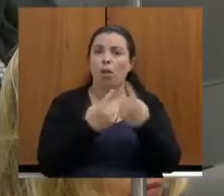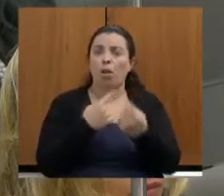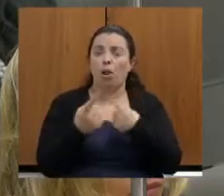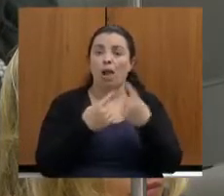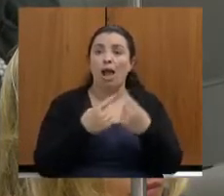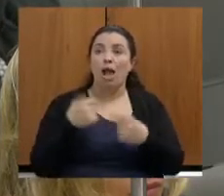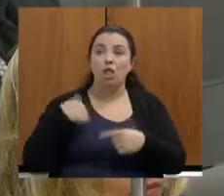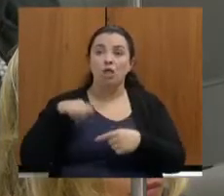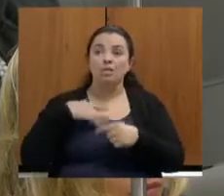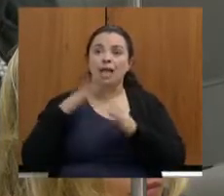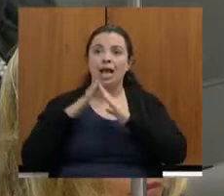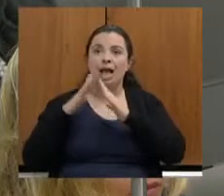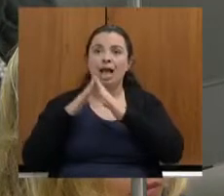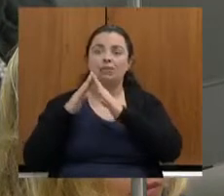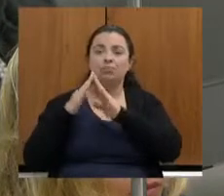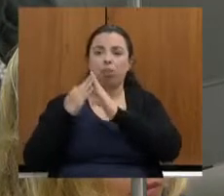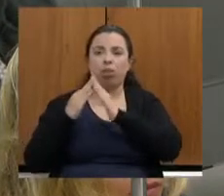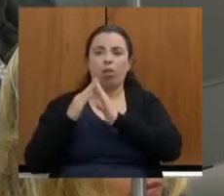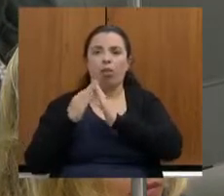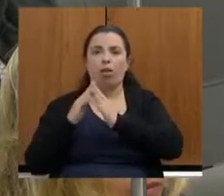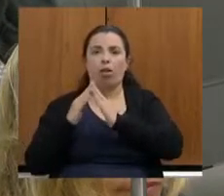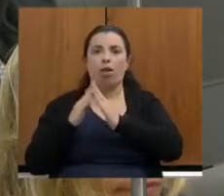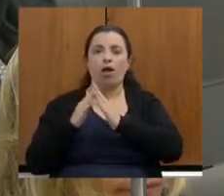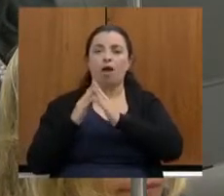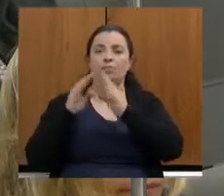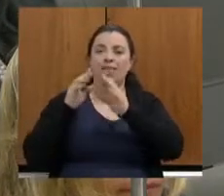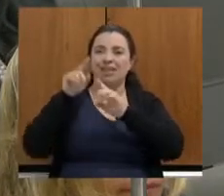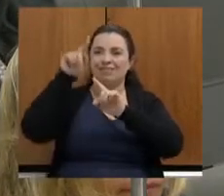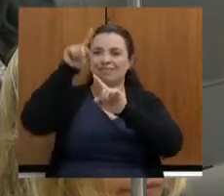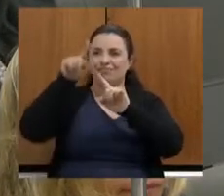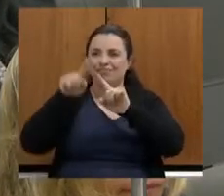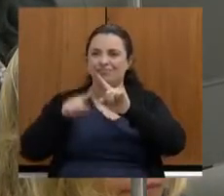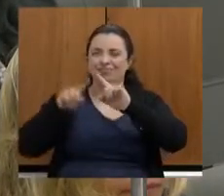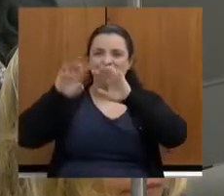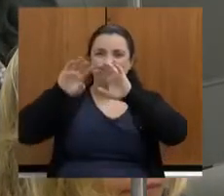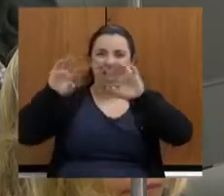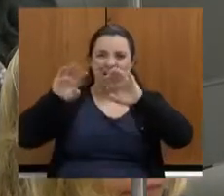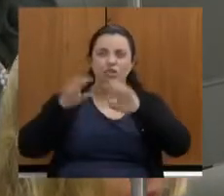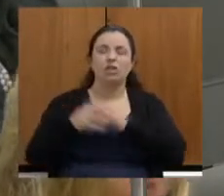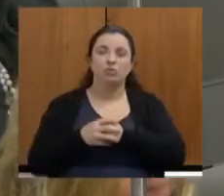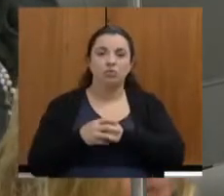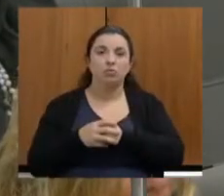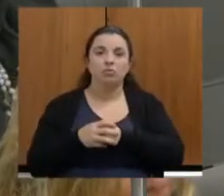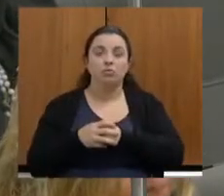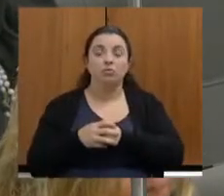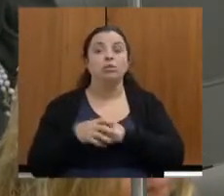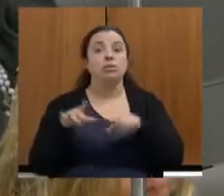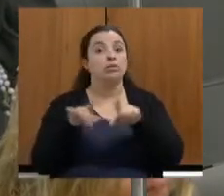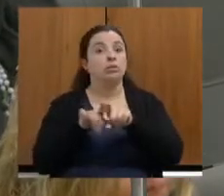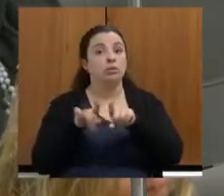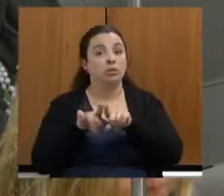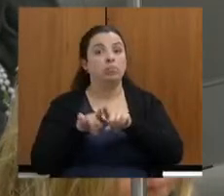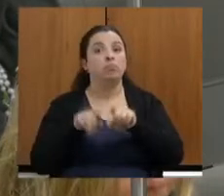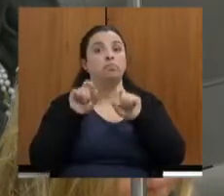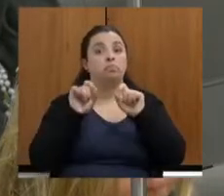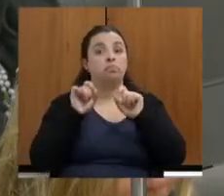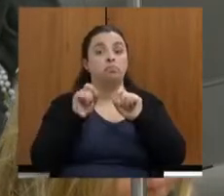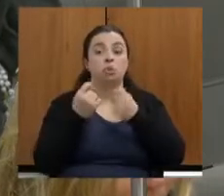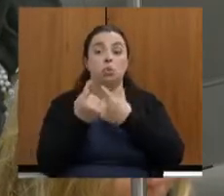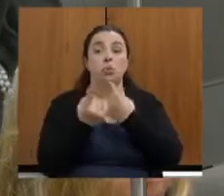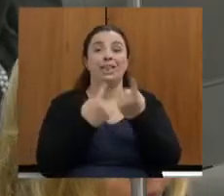foram 500 casas danificadas com a rachadura e fora isso o